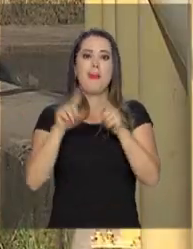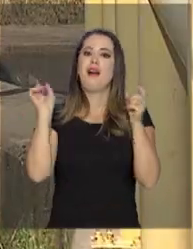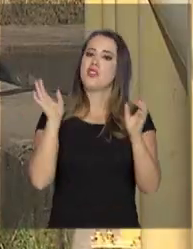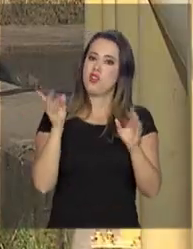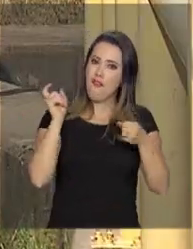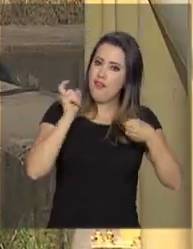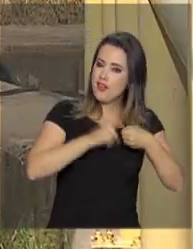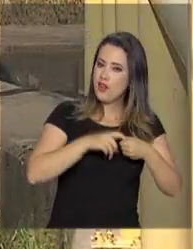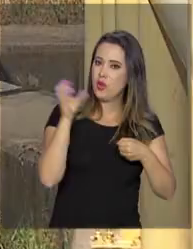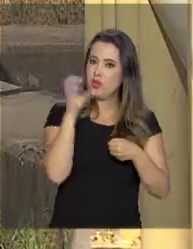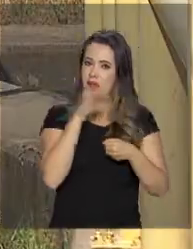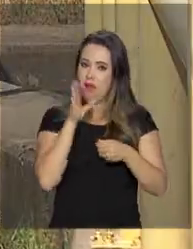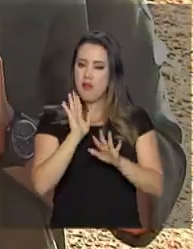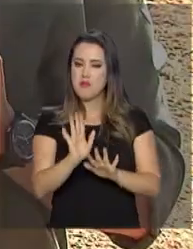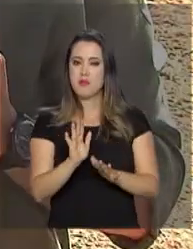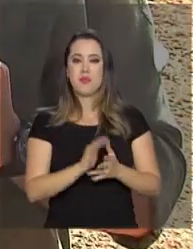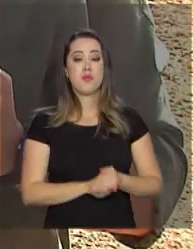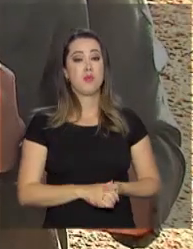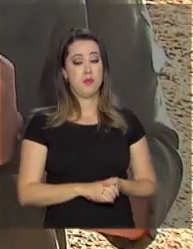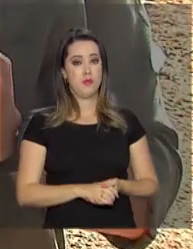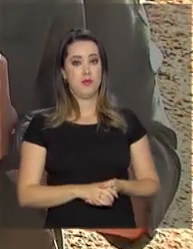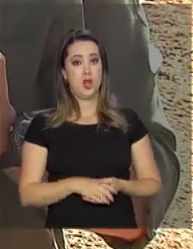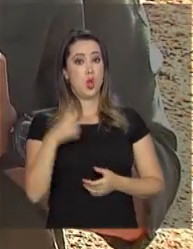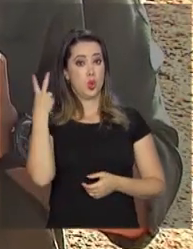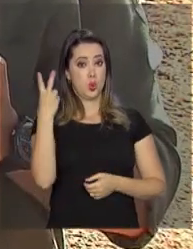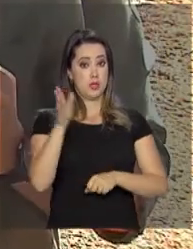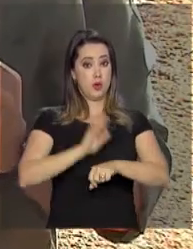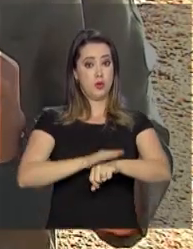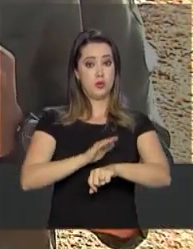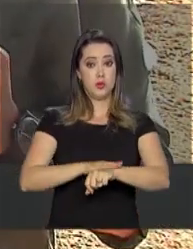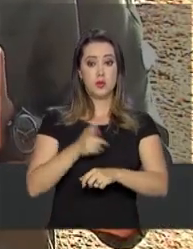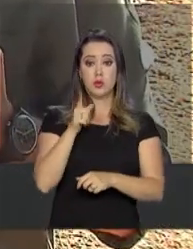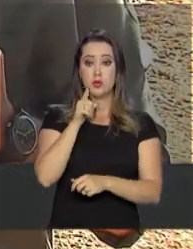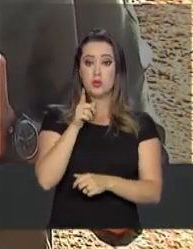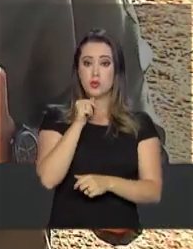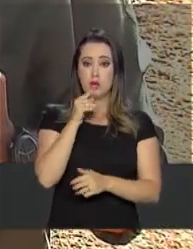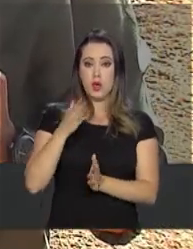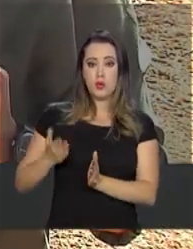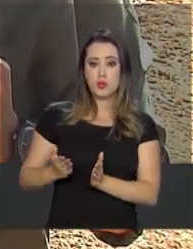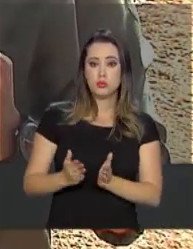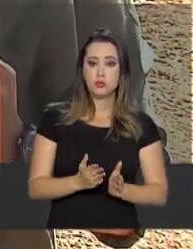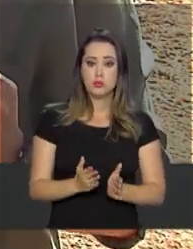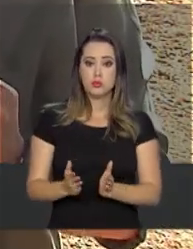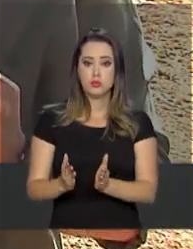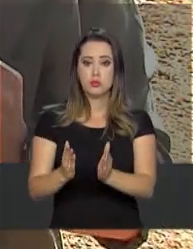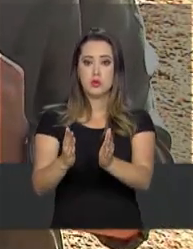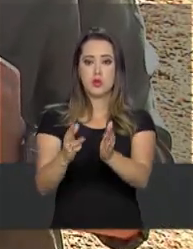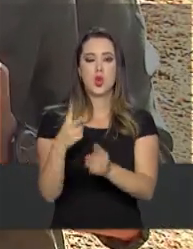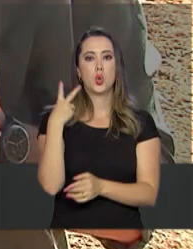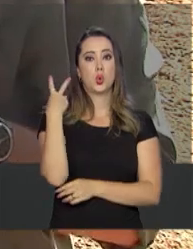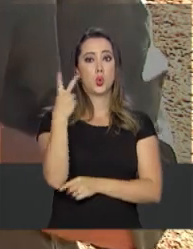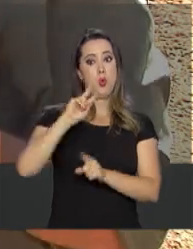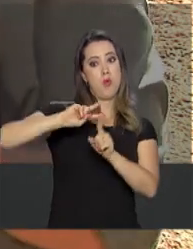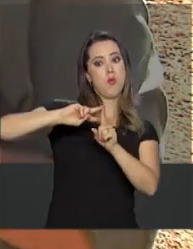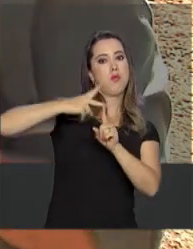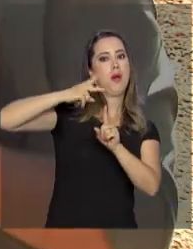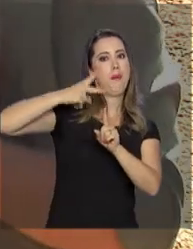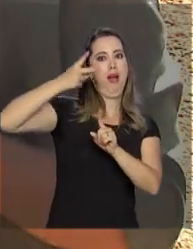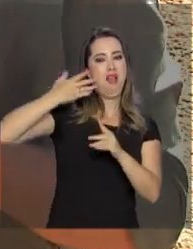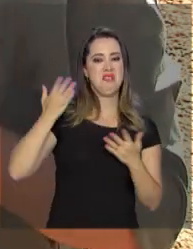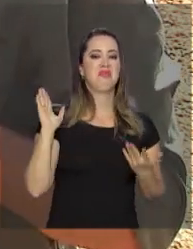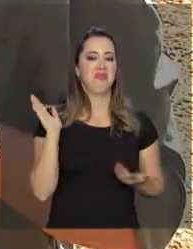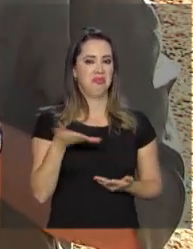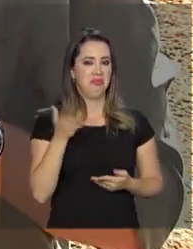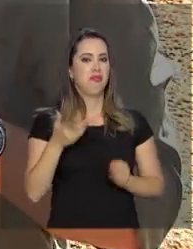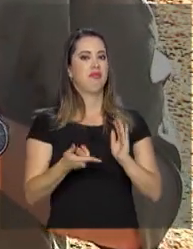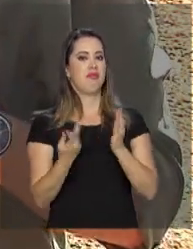ser retomadas em breve. Na segunda etapa, o perímetro irrigado vai atender uma área duas vezes maior do que a que já